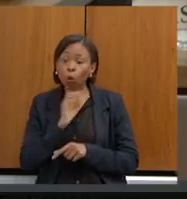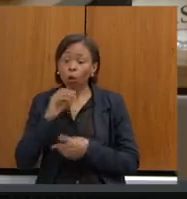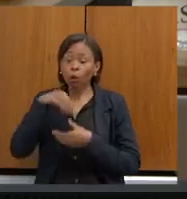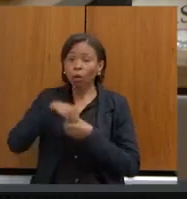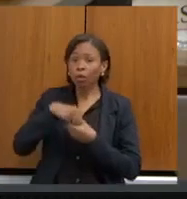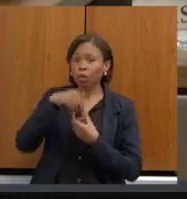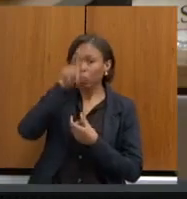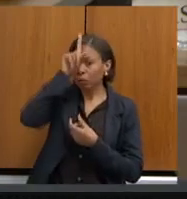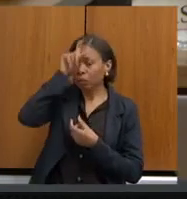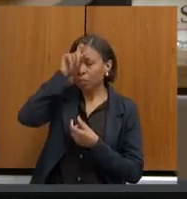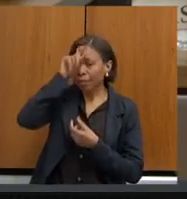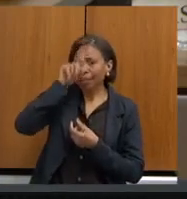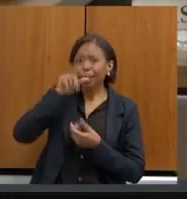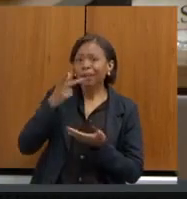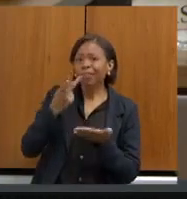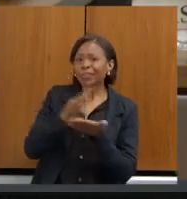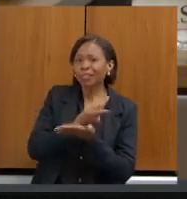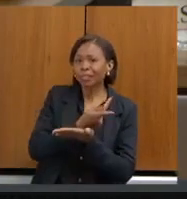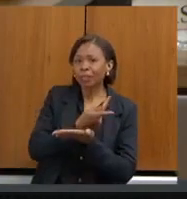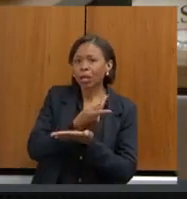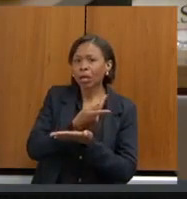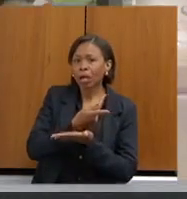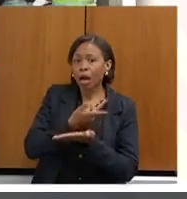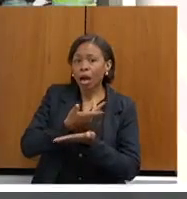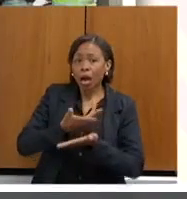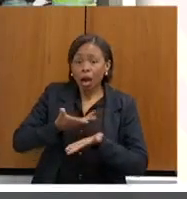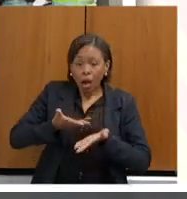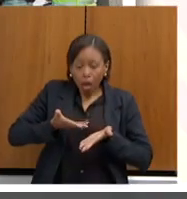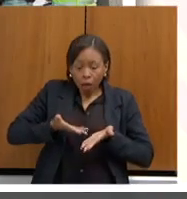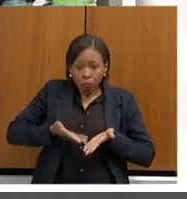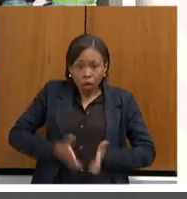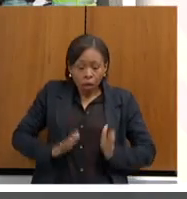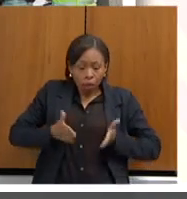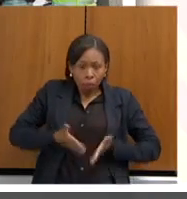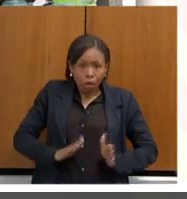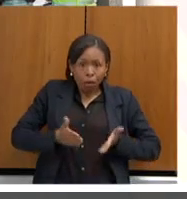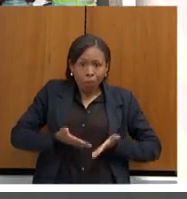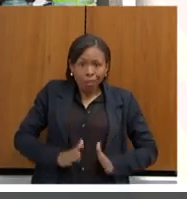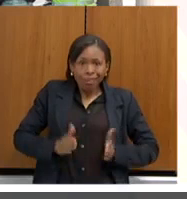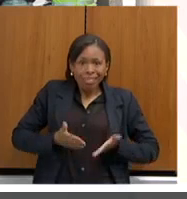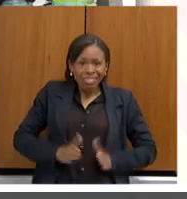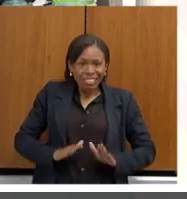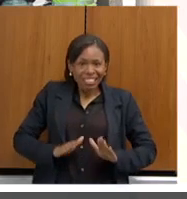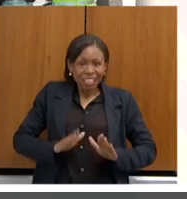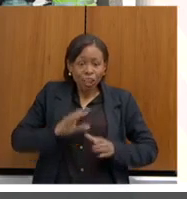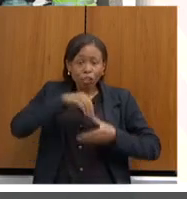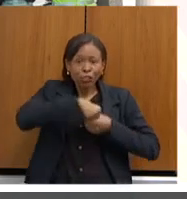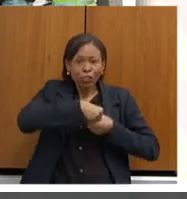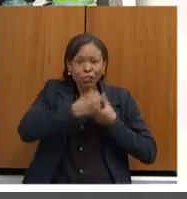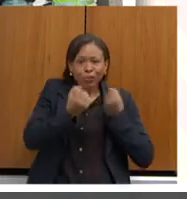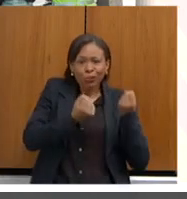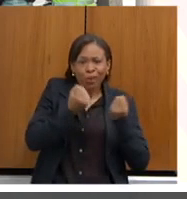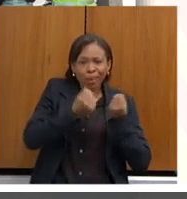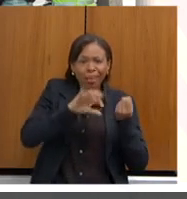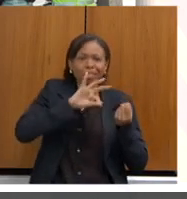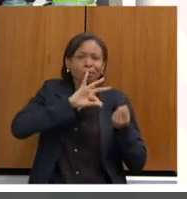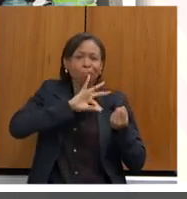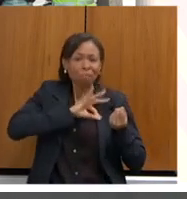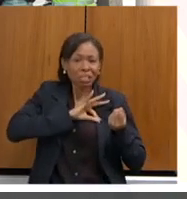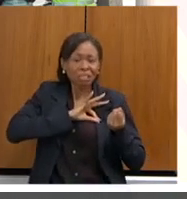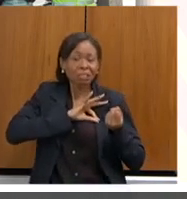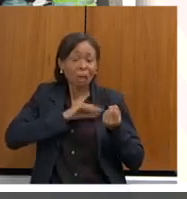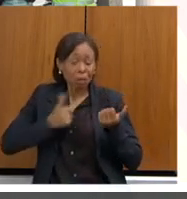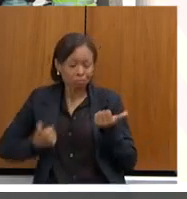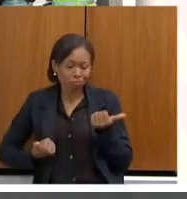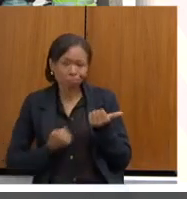crianças que nasceram aí nos Bancos das viaturas e a gente isso não tem preço né a emoção para quem viveu teve